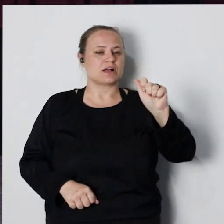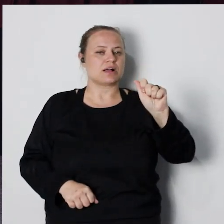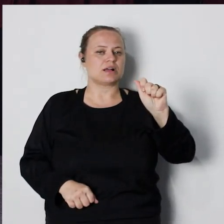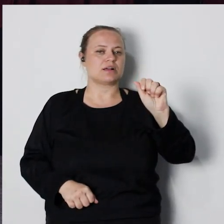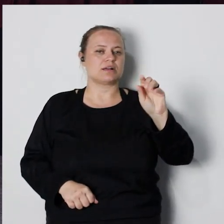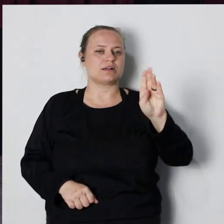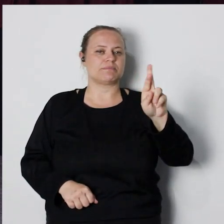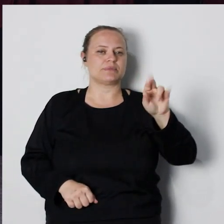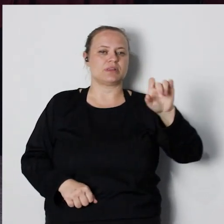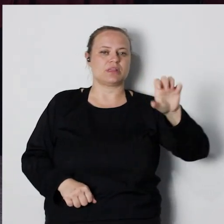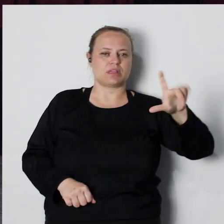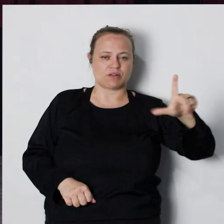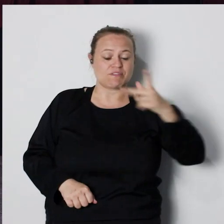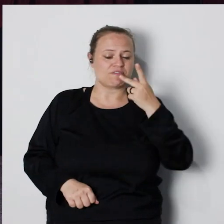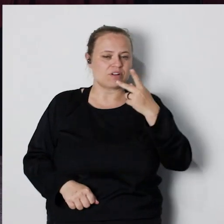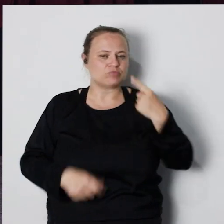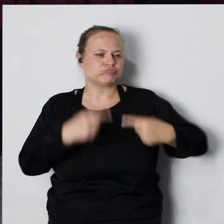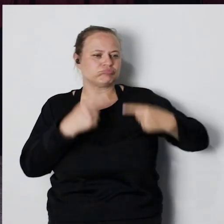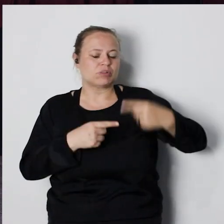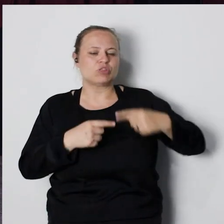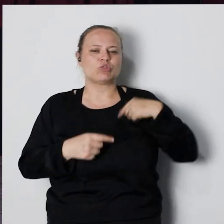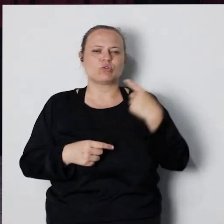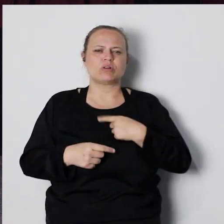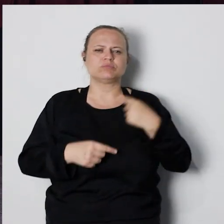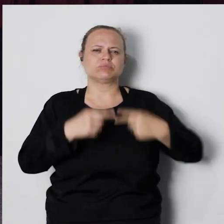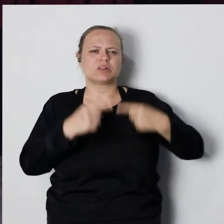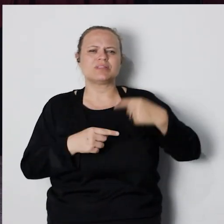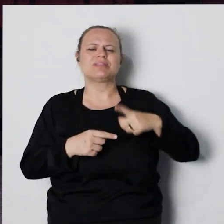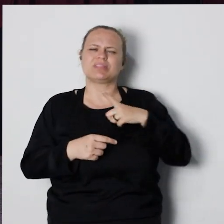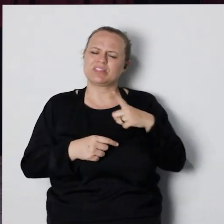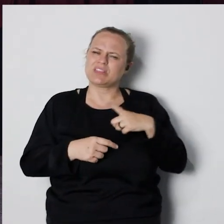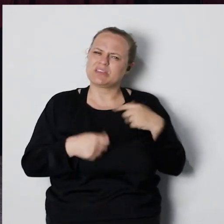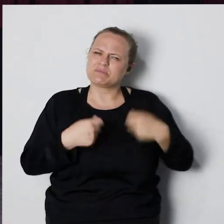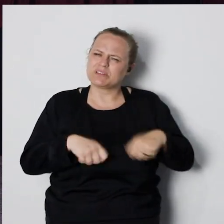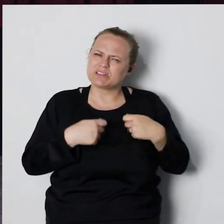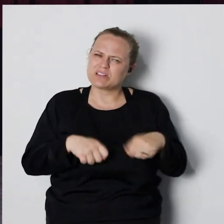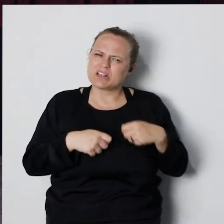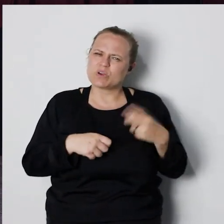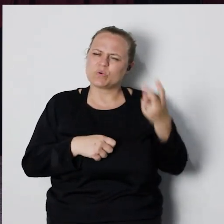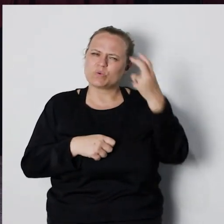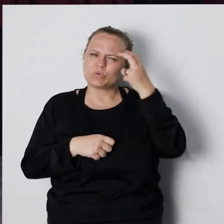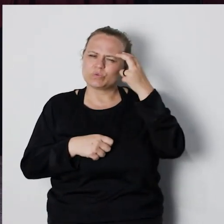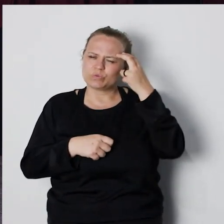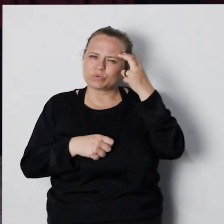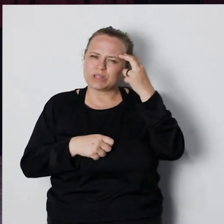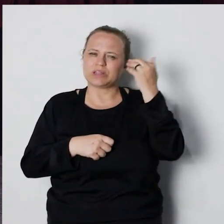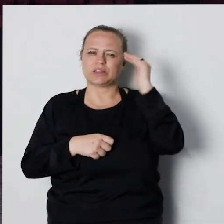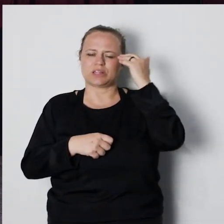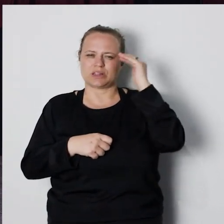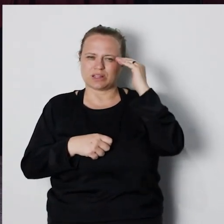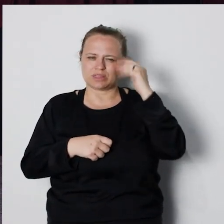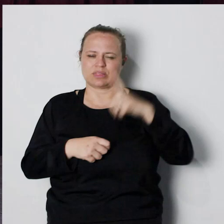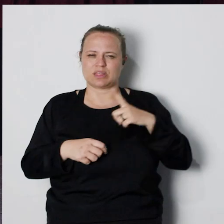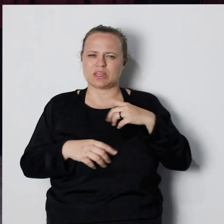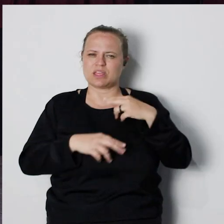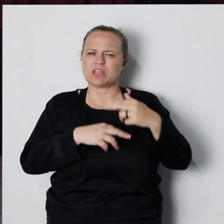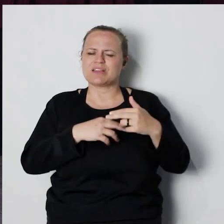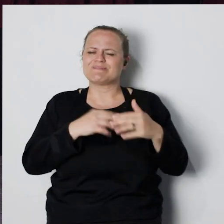mas... há muito tempo atrás, quando você citou o Gabriel Portela, eu discutia com o Portela com um aluno de